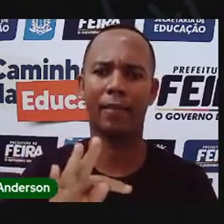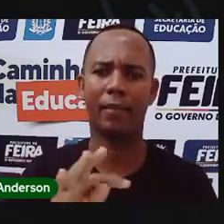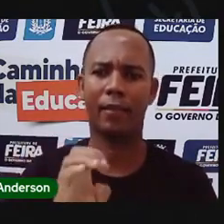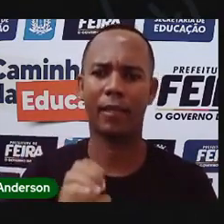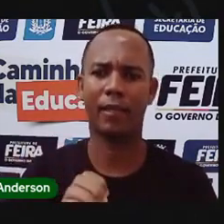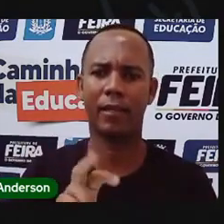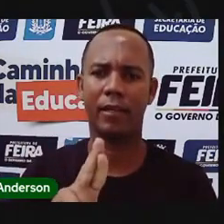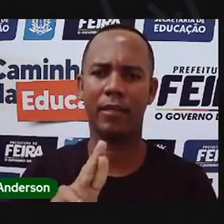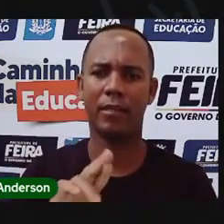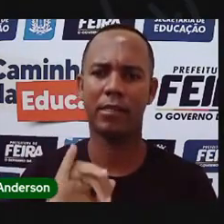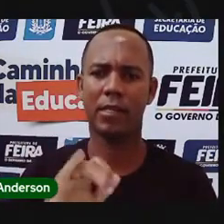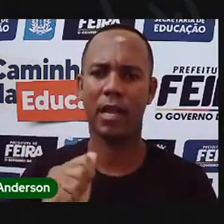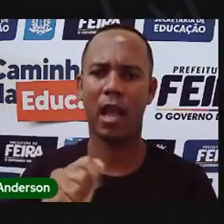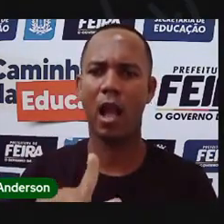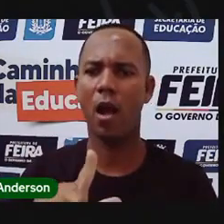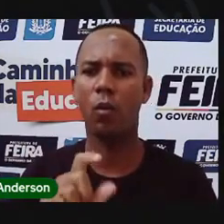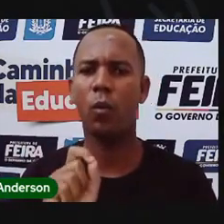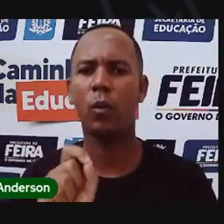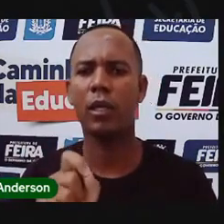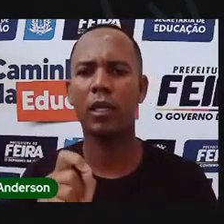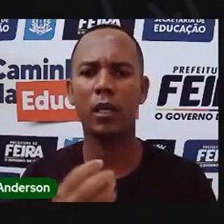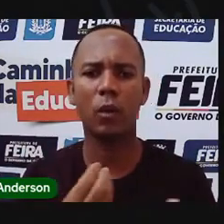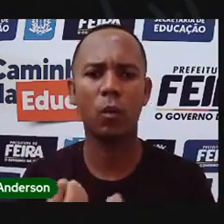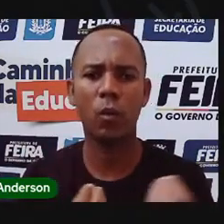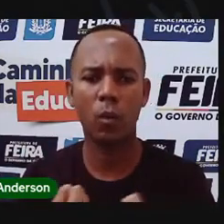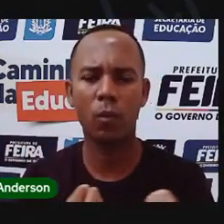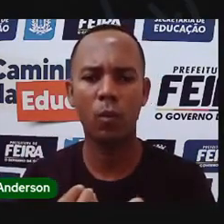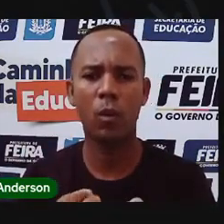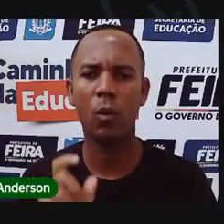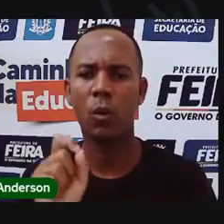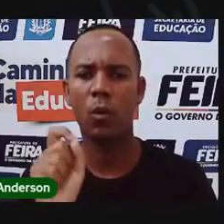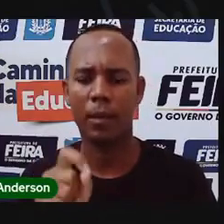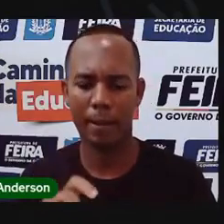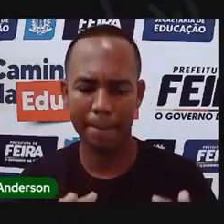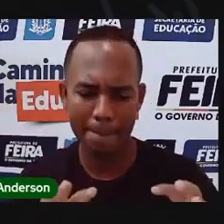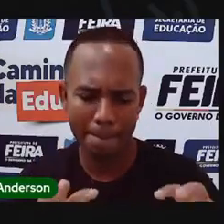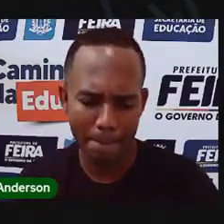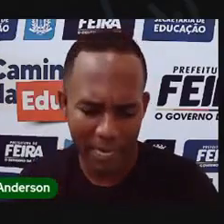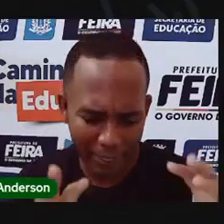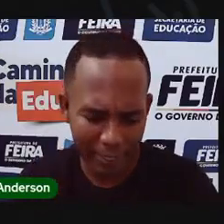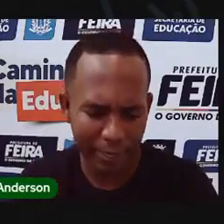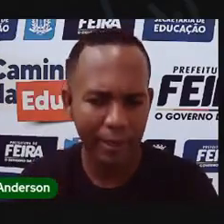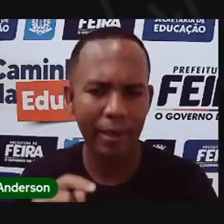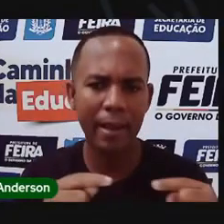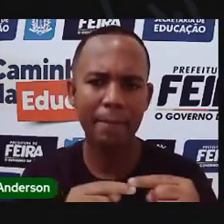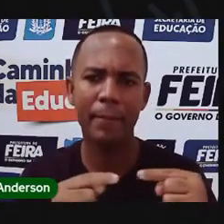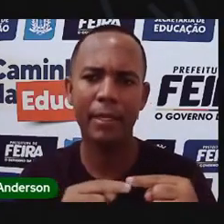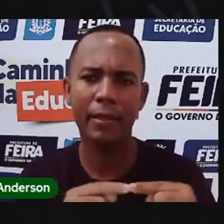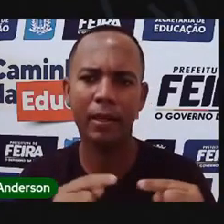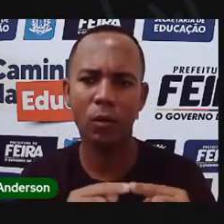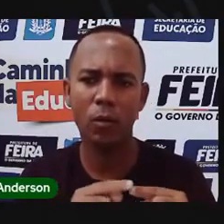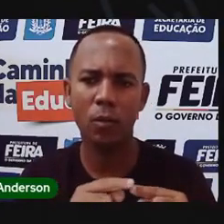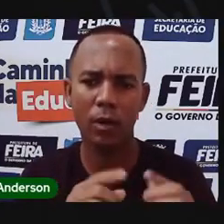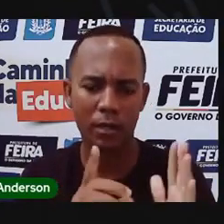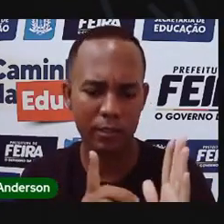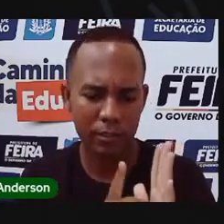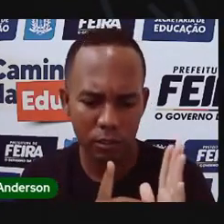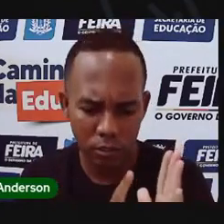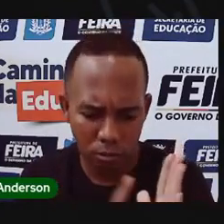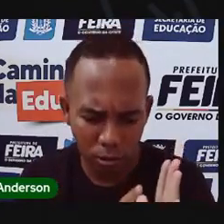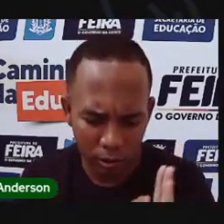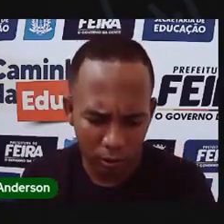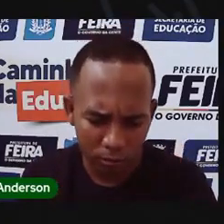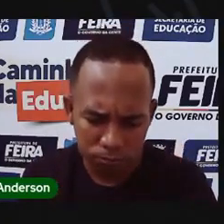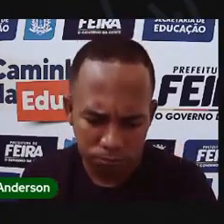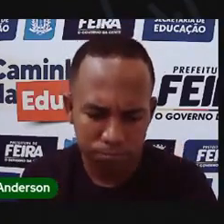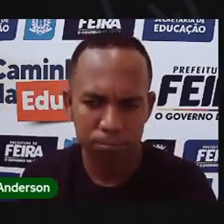que consiga te ajudar. O que é imaterial? É aquilo que eu não posso tocar. Então, a prof já deu uma dica, já tem uma palavrinha aí para